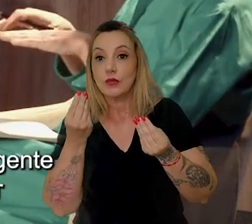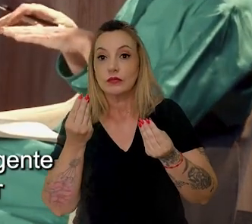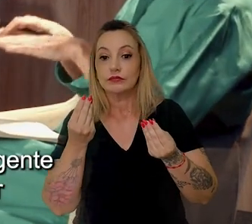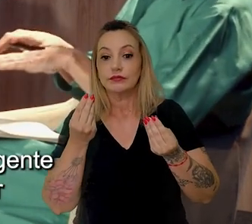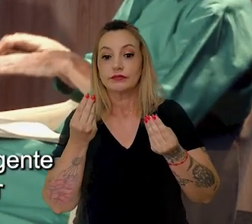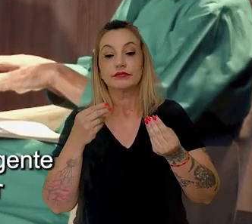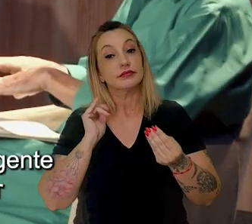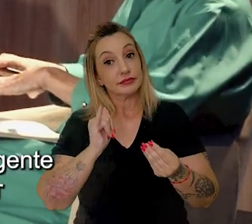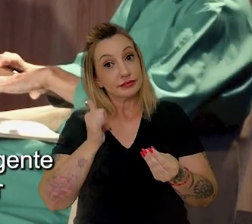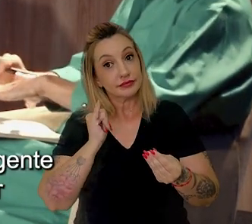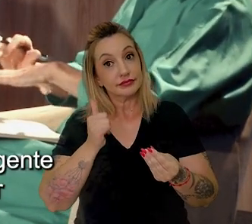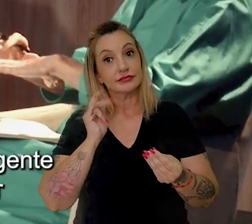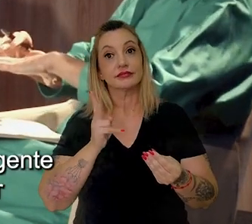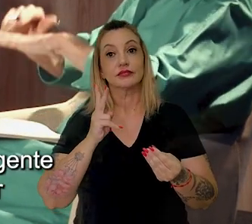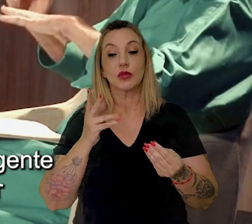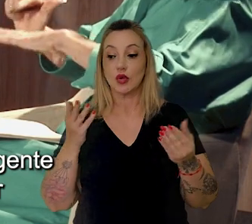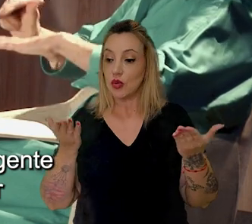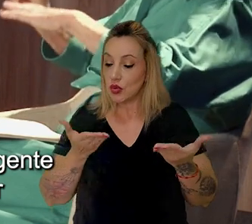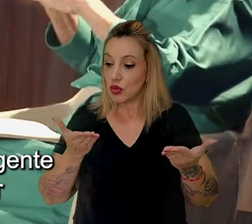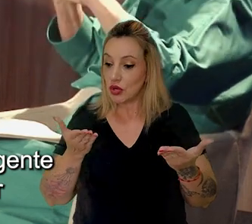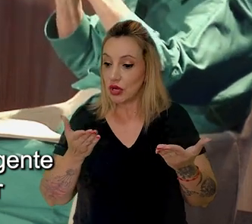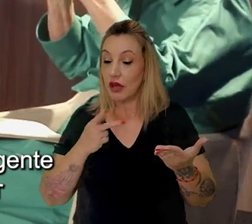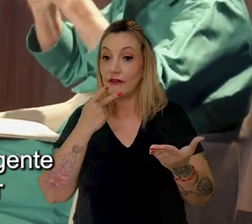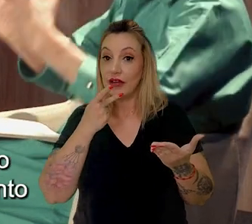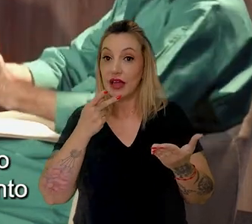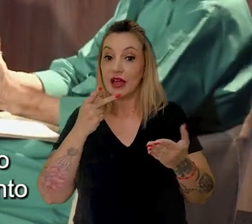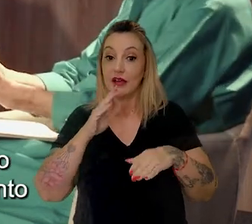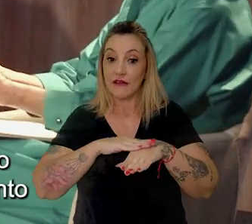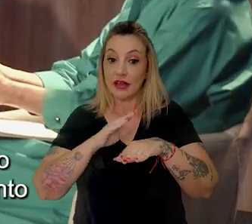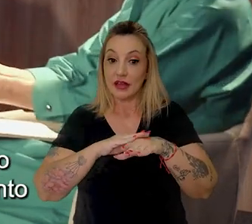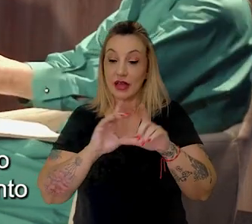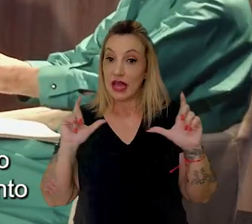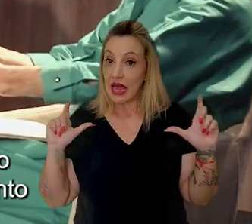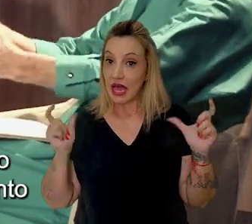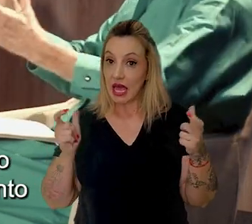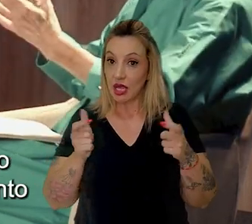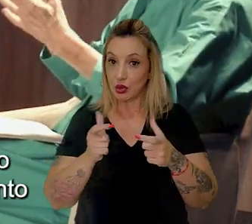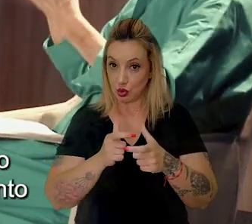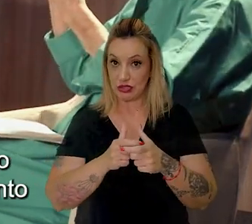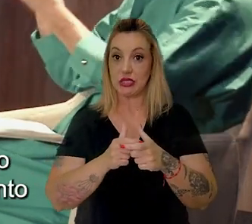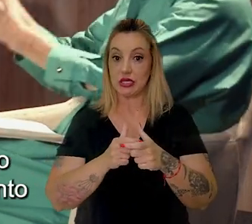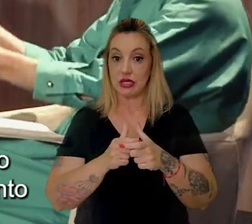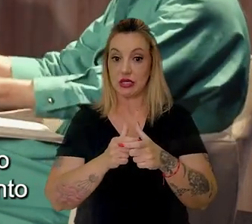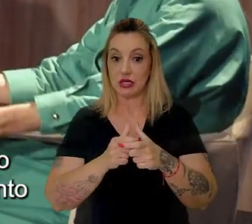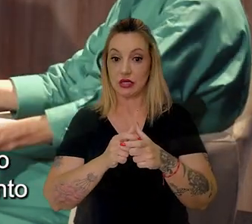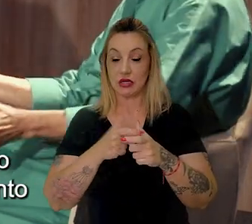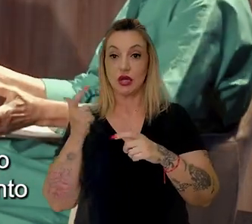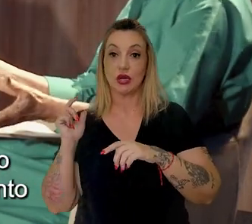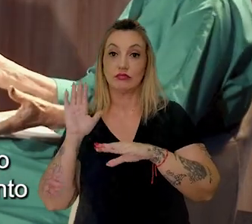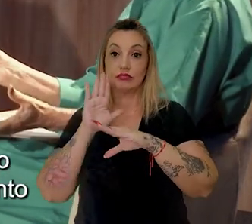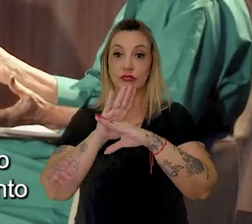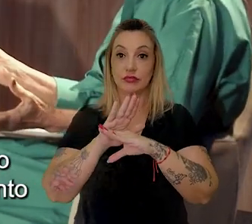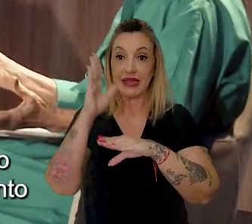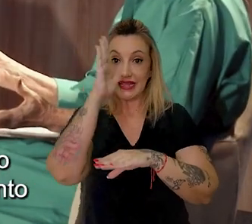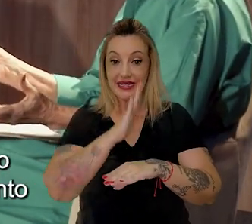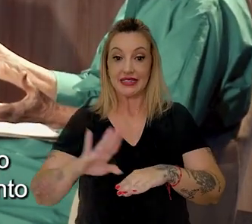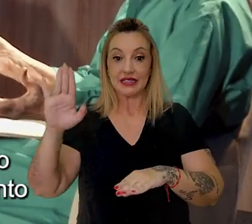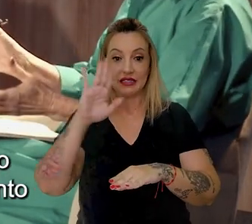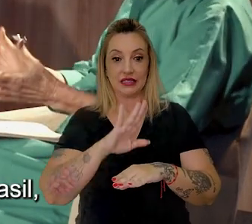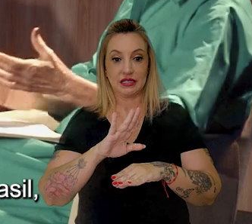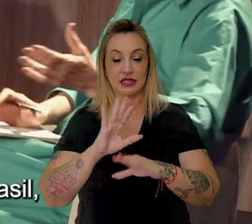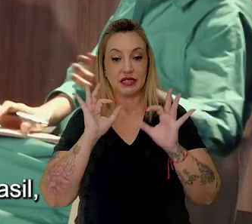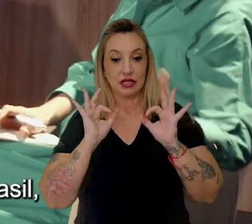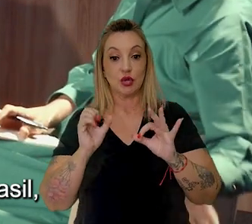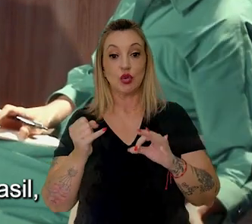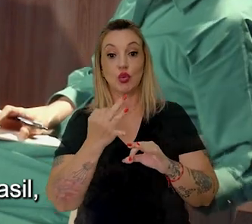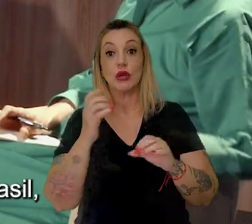e eu sempre digo que hoje quando a gente tá dizendo que a gente vai fazer uma redução eh na nossa contribuição nacionalmente determinada de